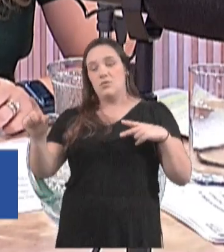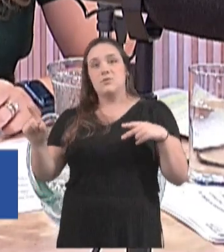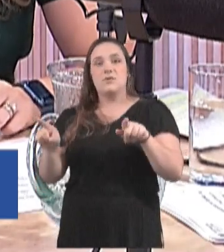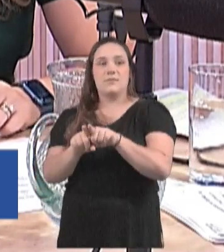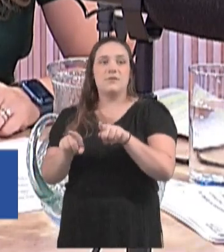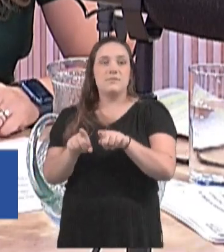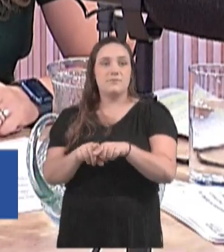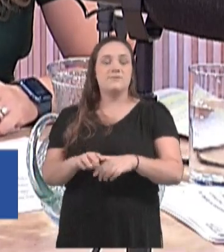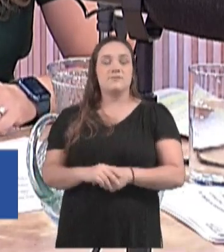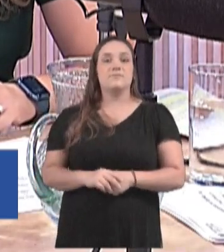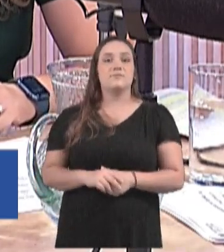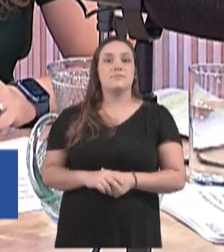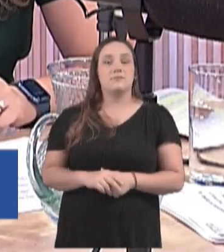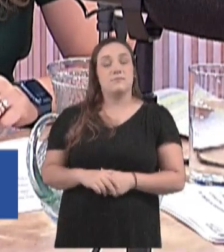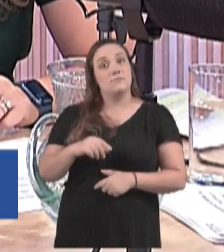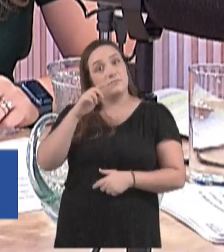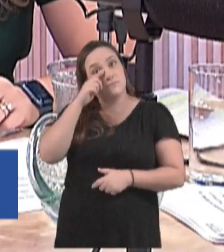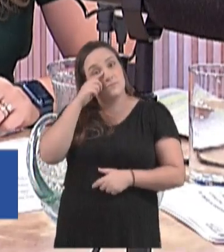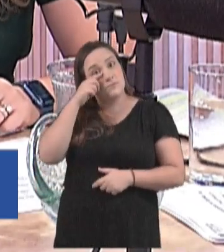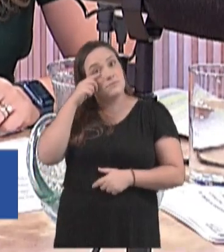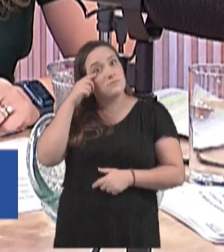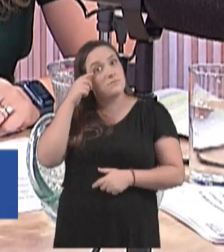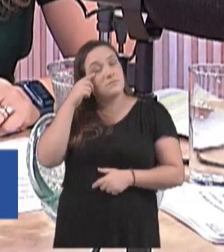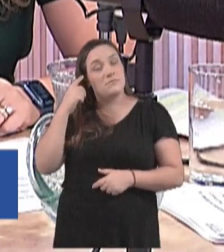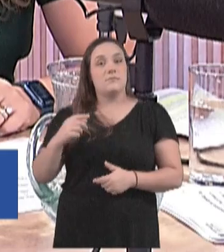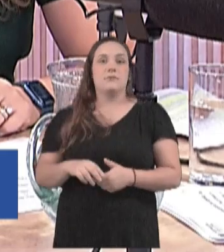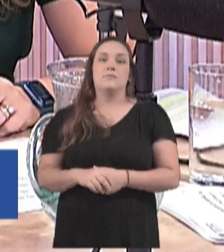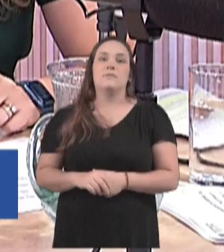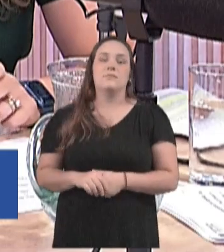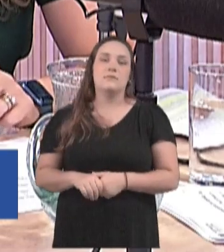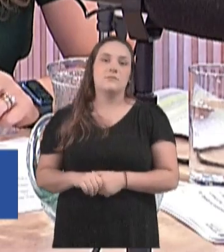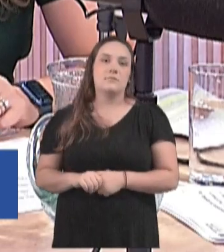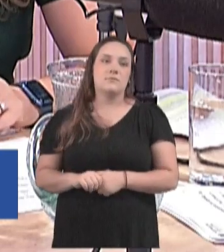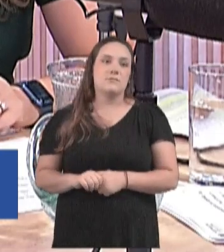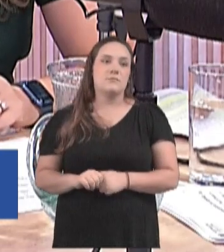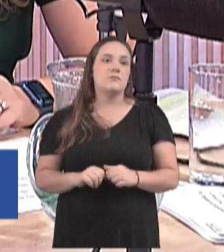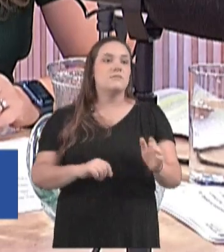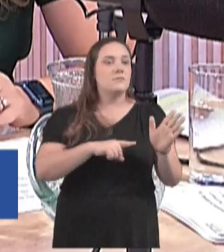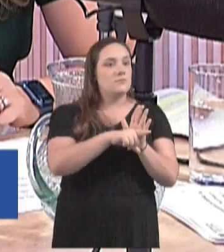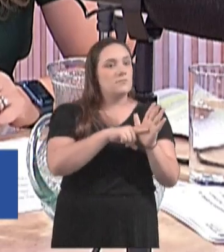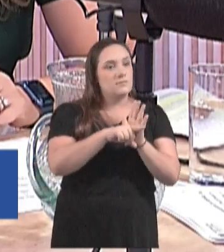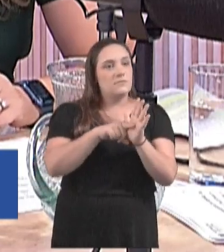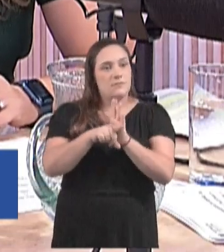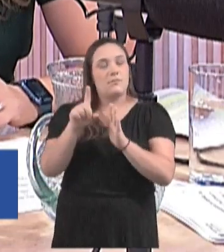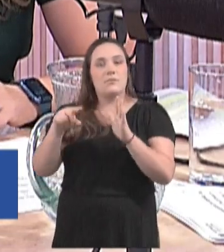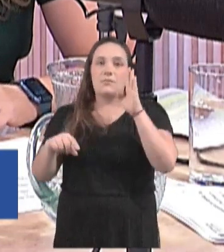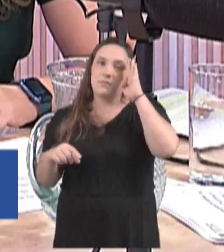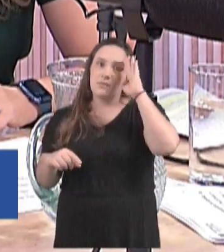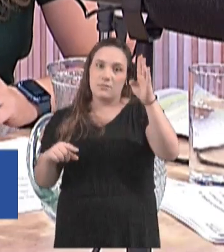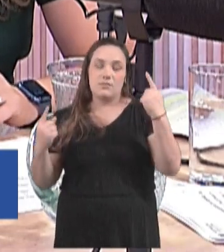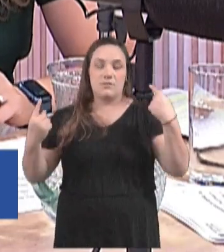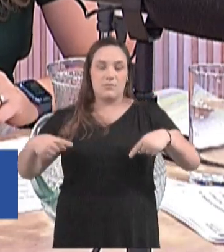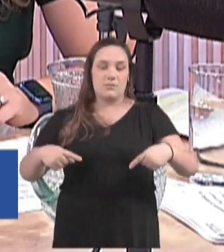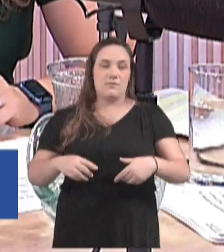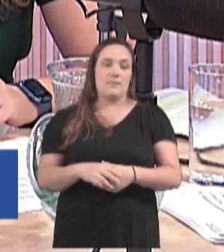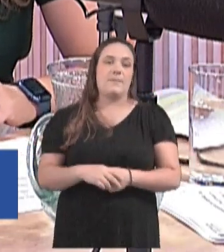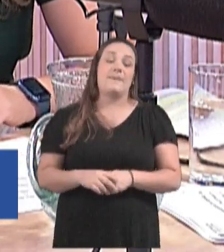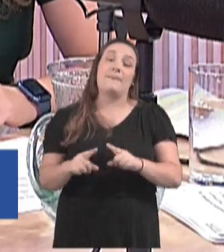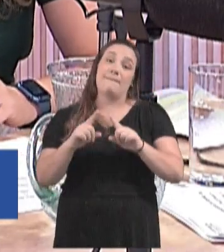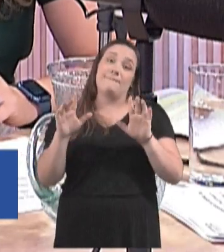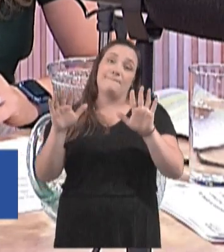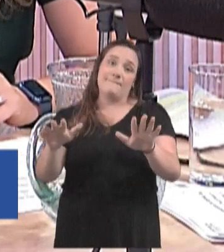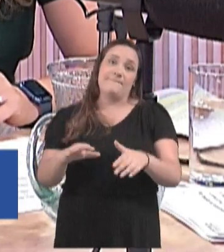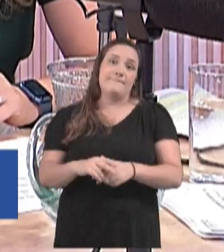distantes. Então, você percorrer isso e saber os dados, como ela está, esse é o principal desafio. Mas